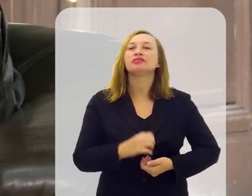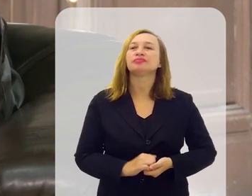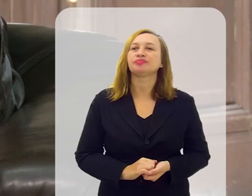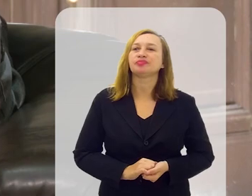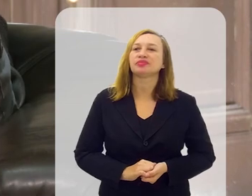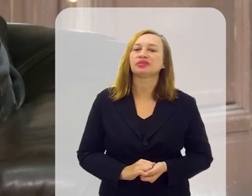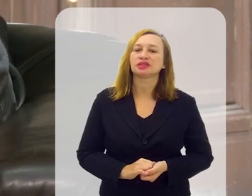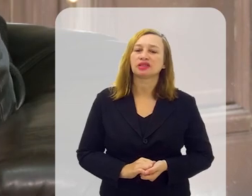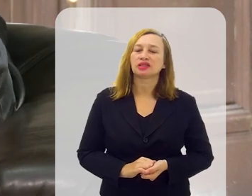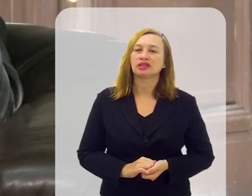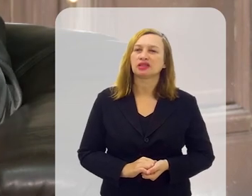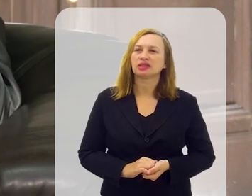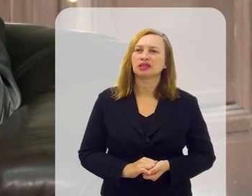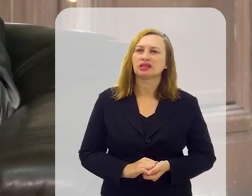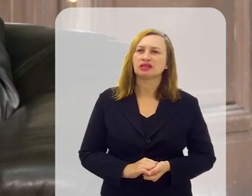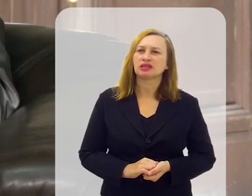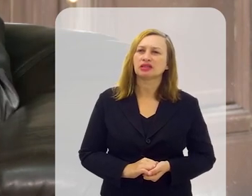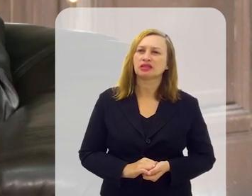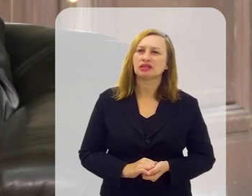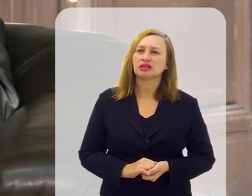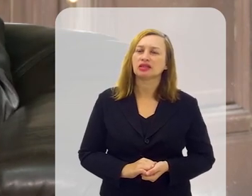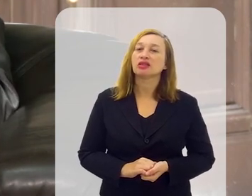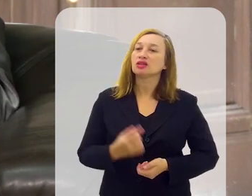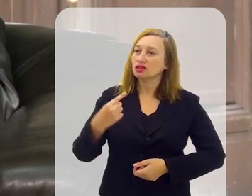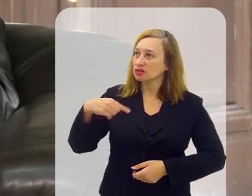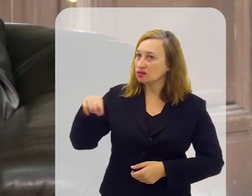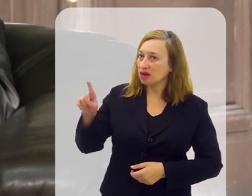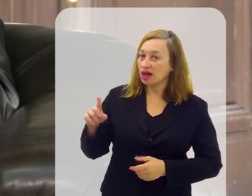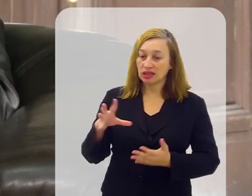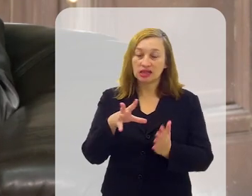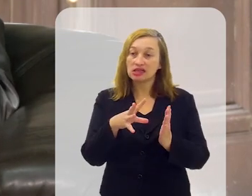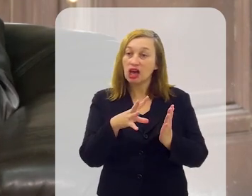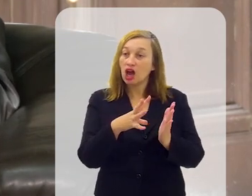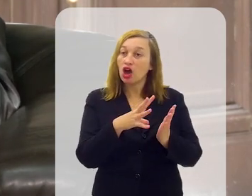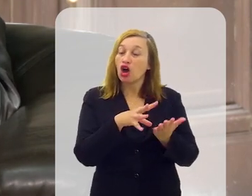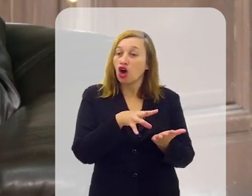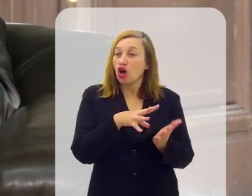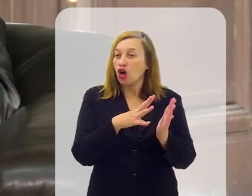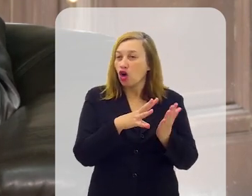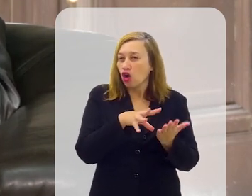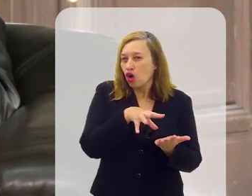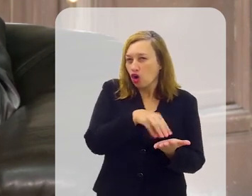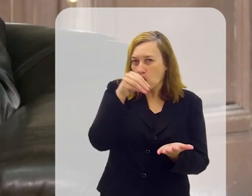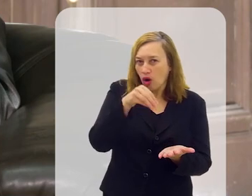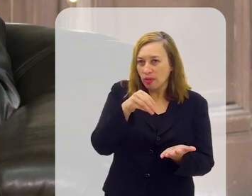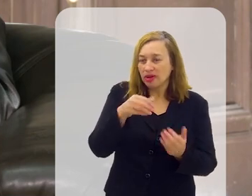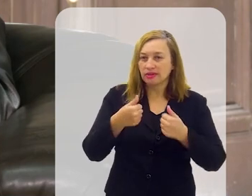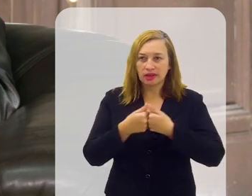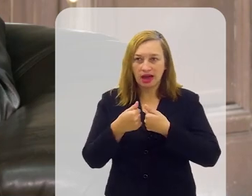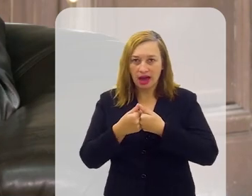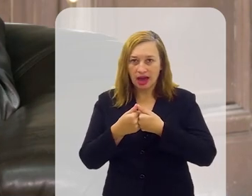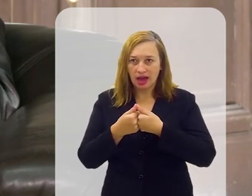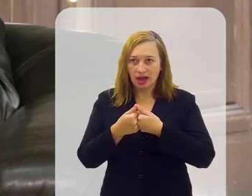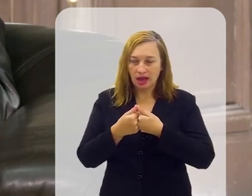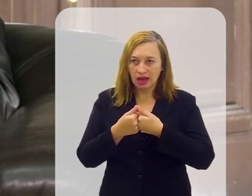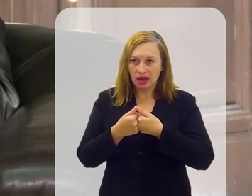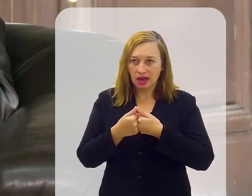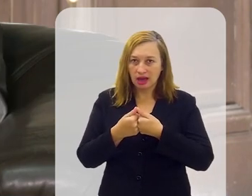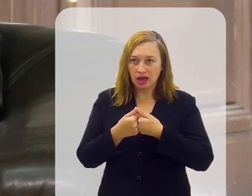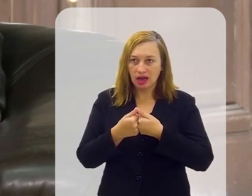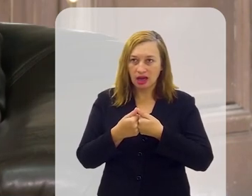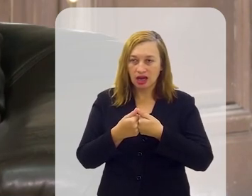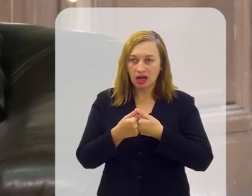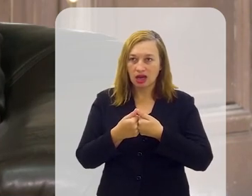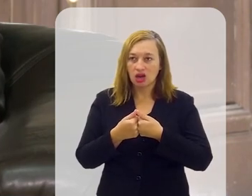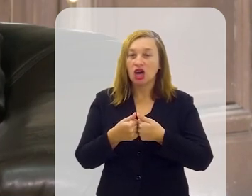uhum. Kentucky. Nós fomos nessa réplica da arca, tamanho real, segundo os padrões da Bíblia,